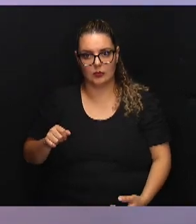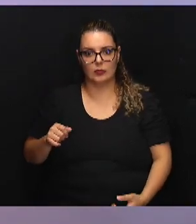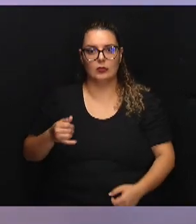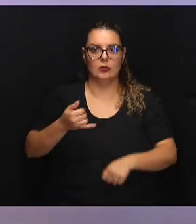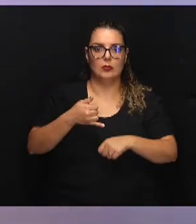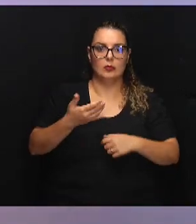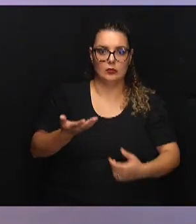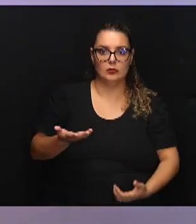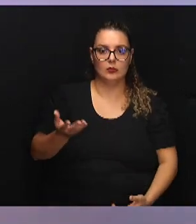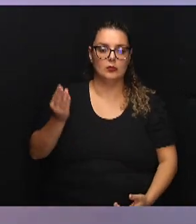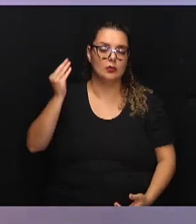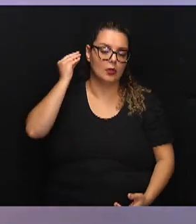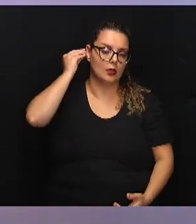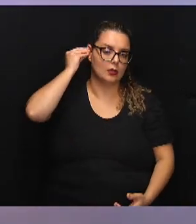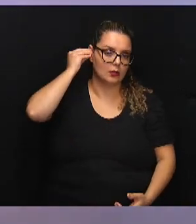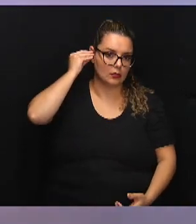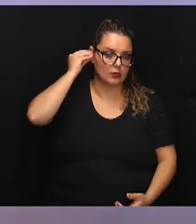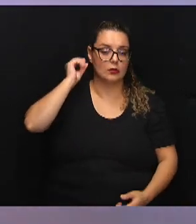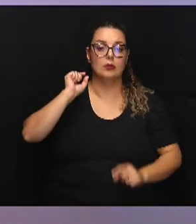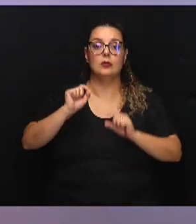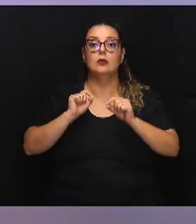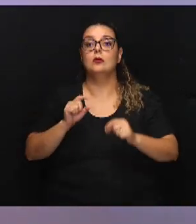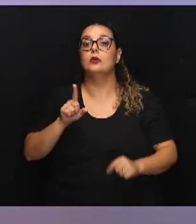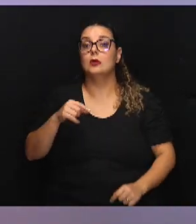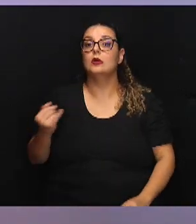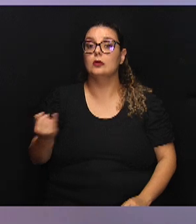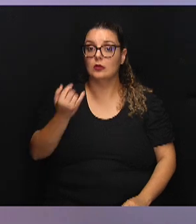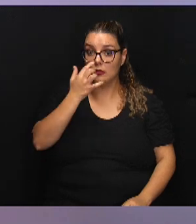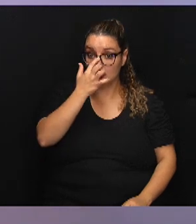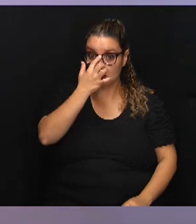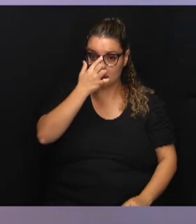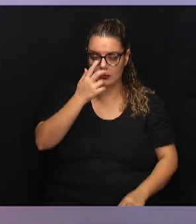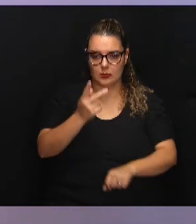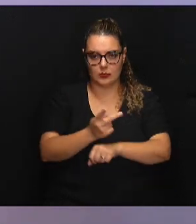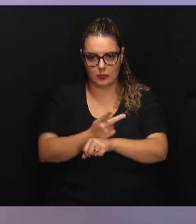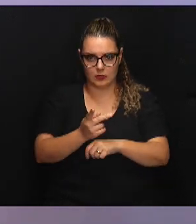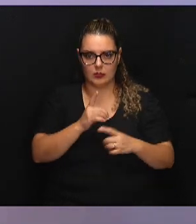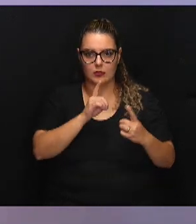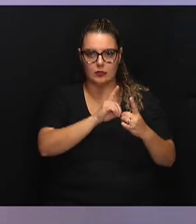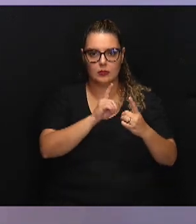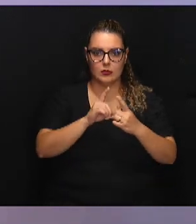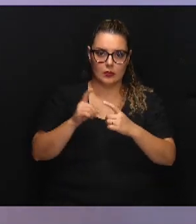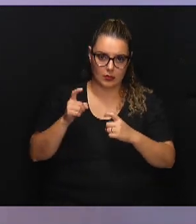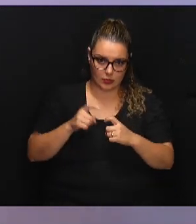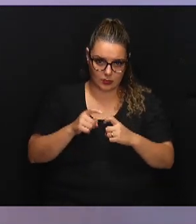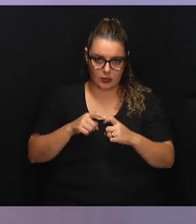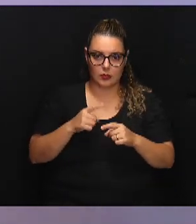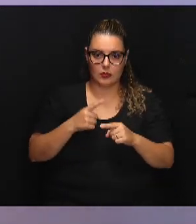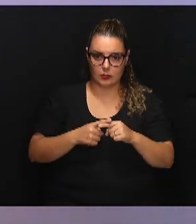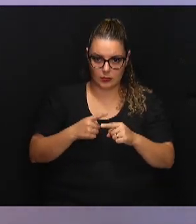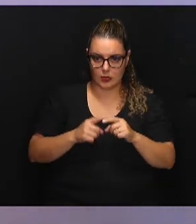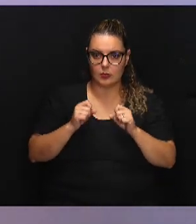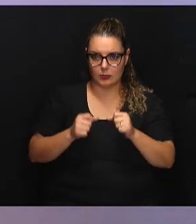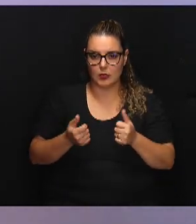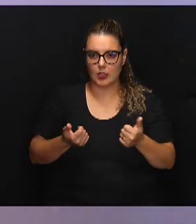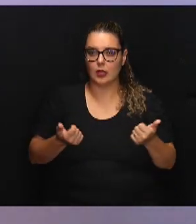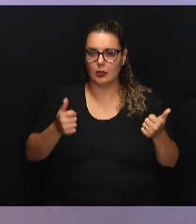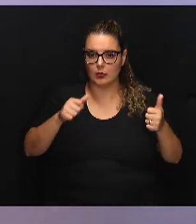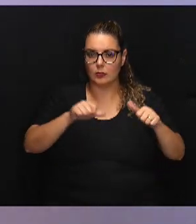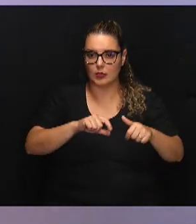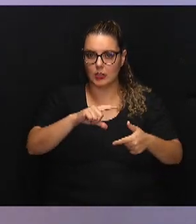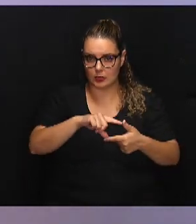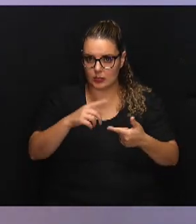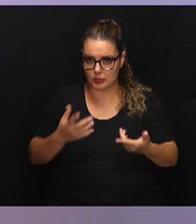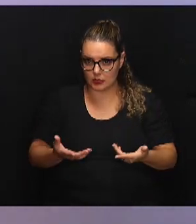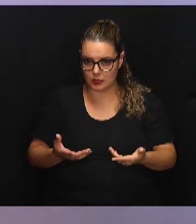tampão. E aí, o que é super importante? Tem que procurar atendimento médico, porque pode ir piorando esse quadro,